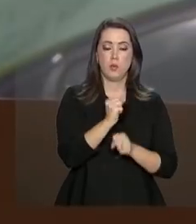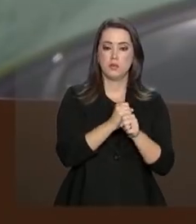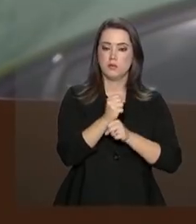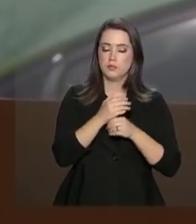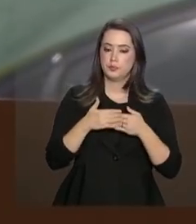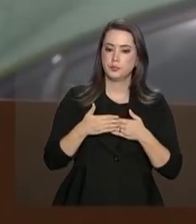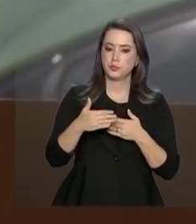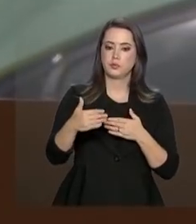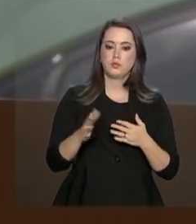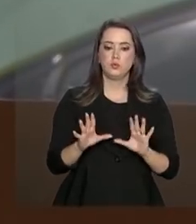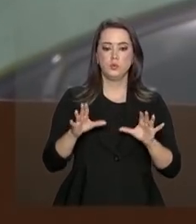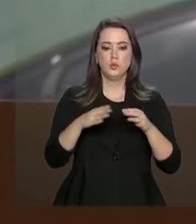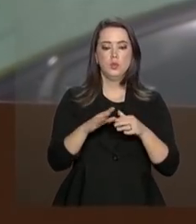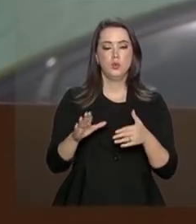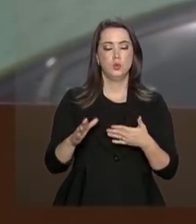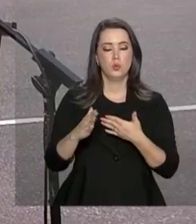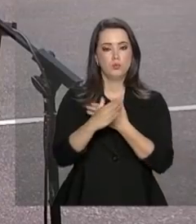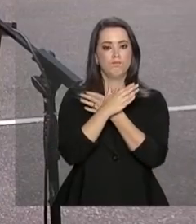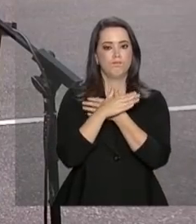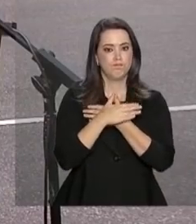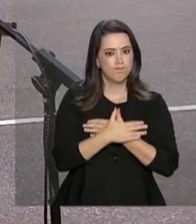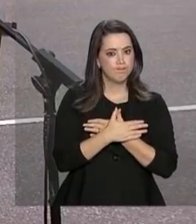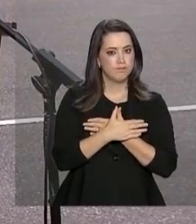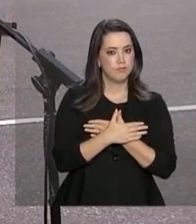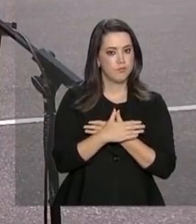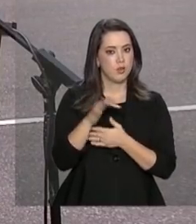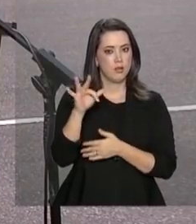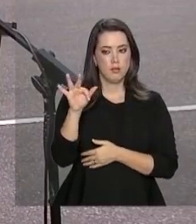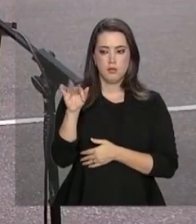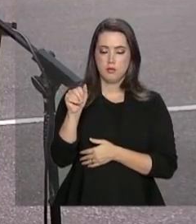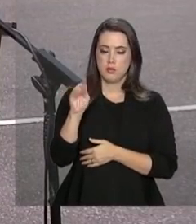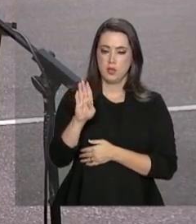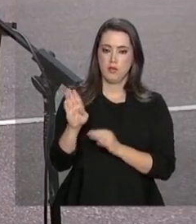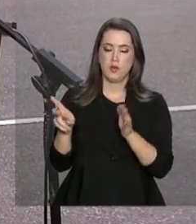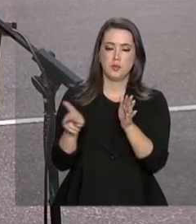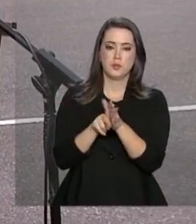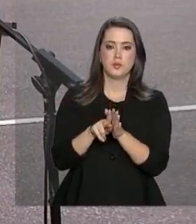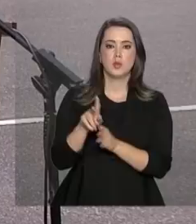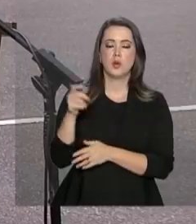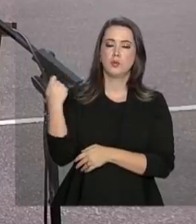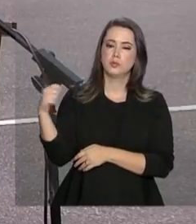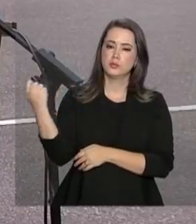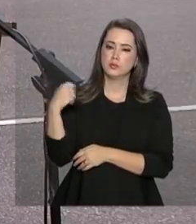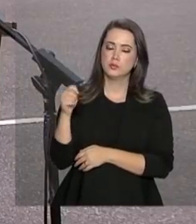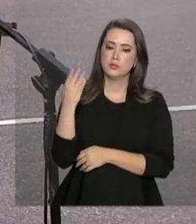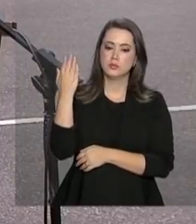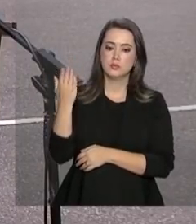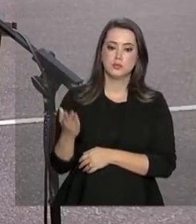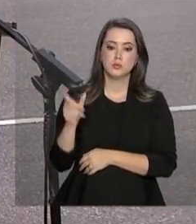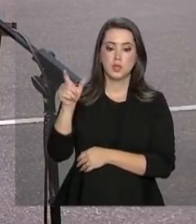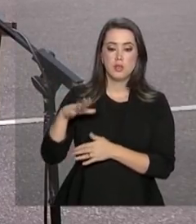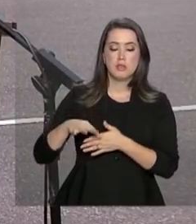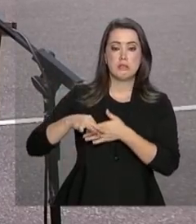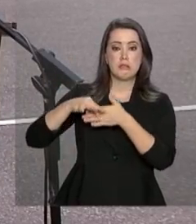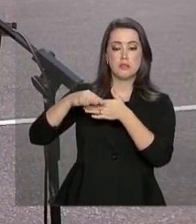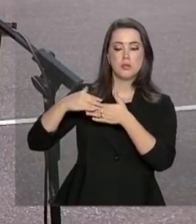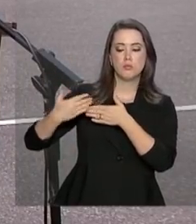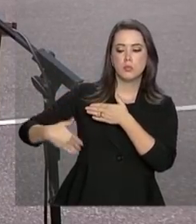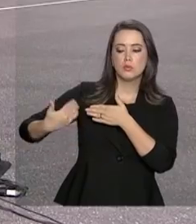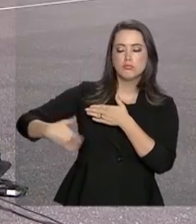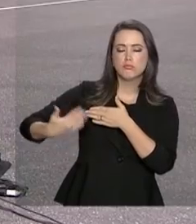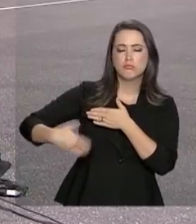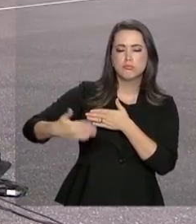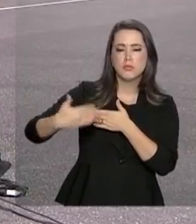anos na força aérea brasileira natural de Santo Ângelo Rio Grande do Sul o Tenente Brigadeiro bermudes liderou ao longo da